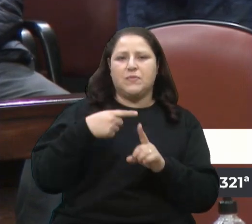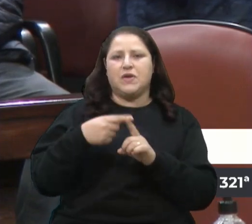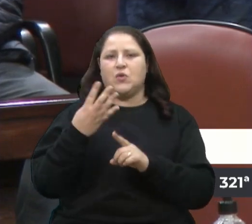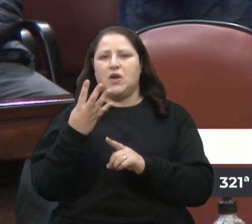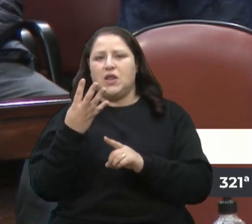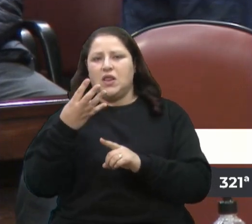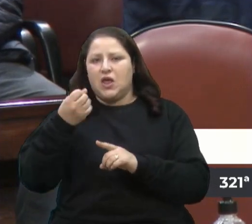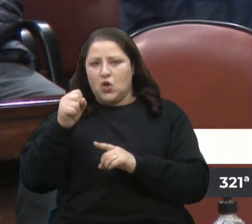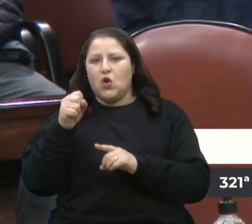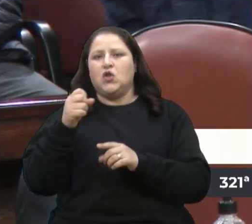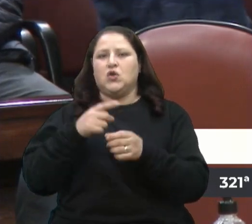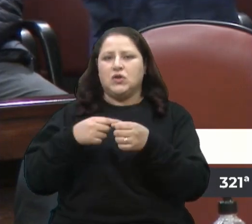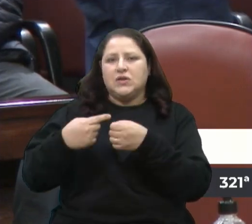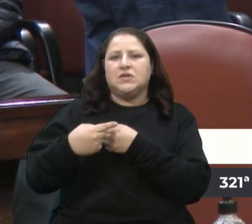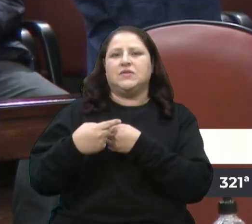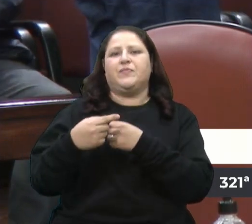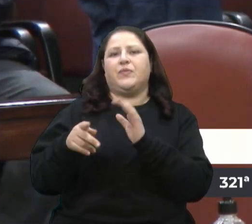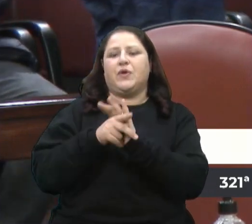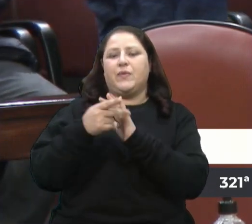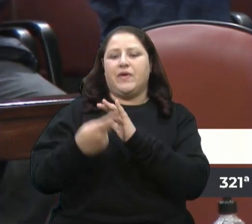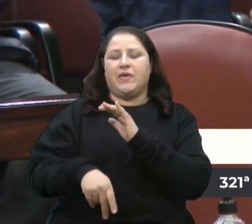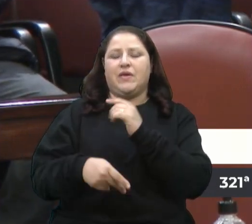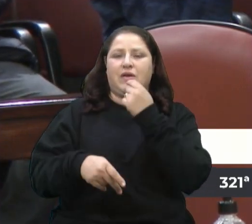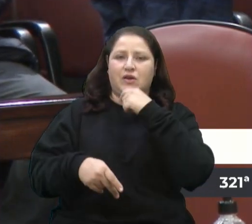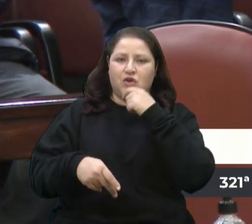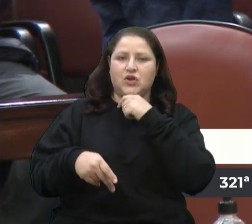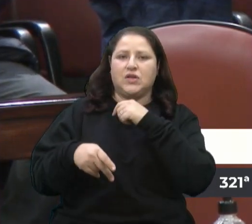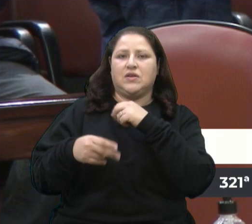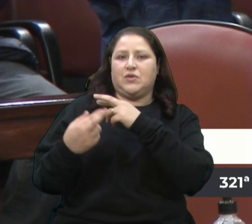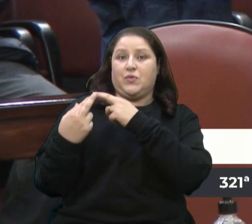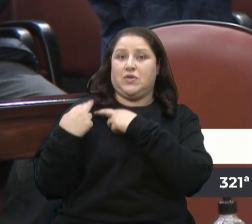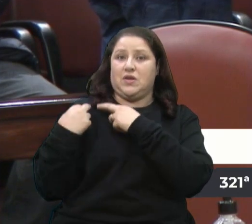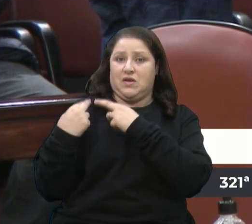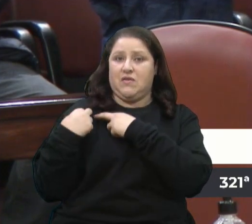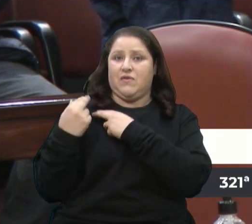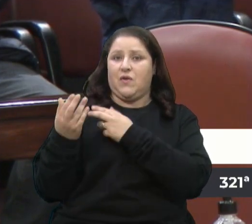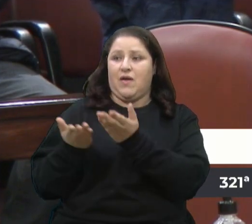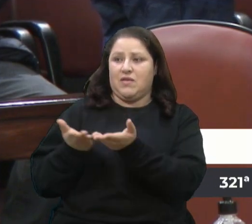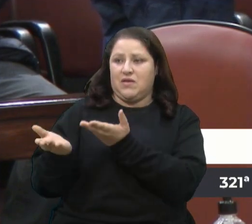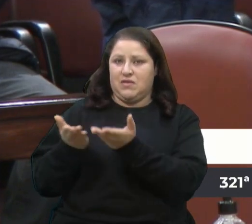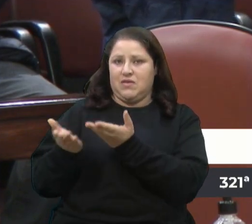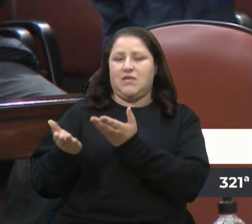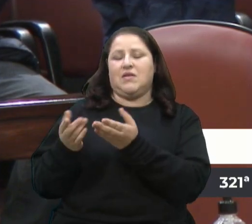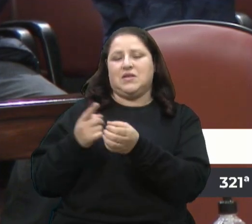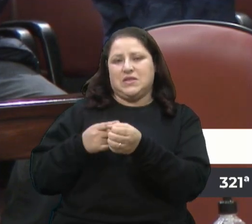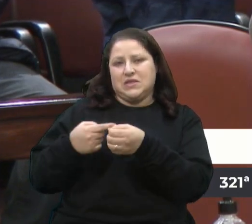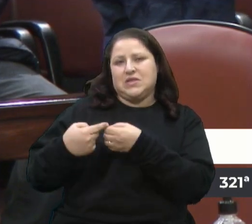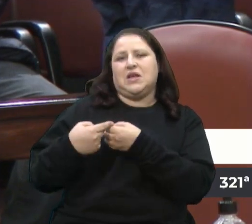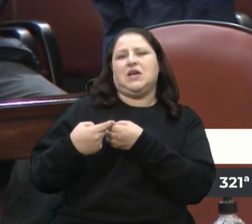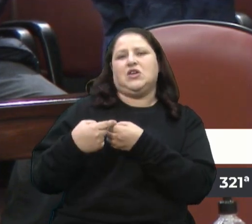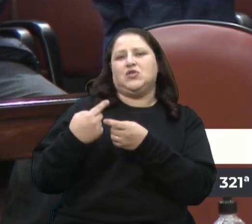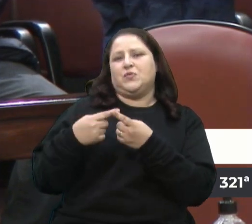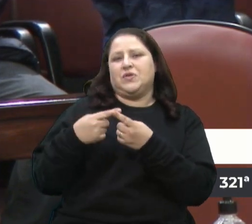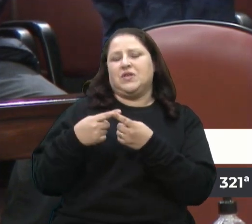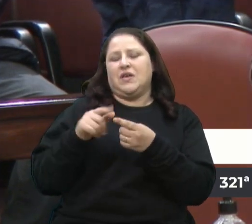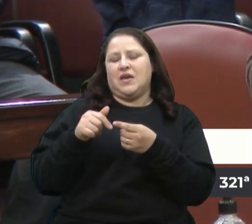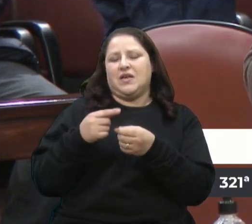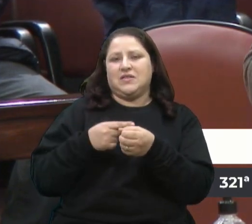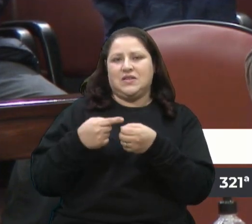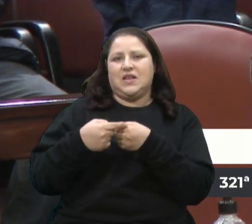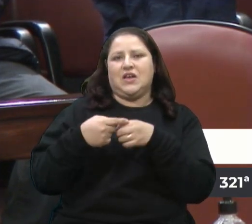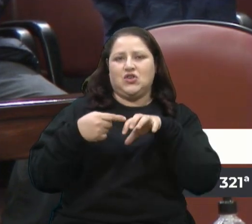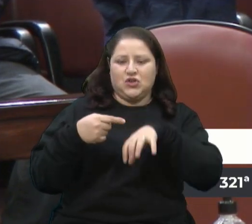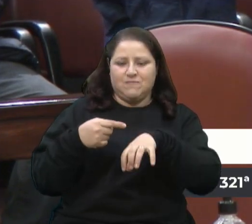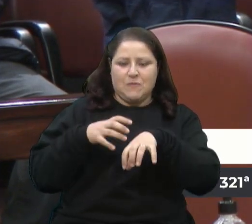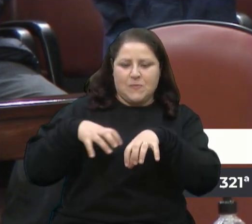de abrangência de Caxias do Sul, aqui no entorno, as cidades satélites, Caxias, uma região metropolitana e as cidades